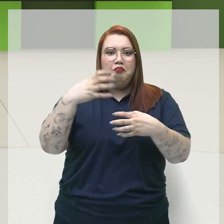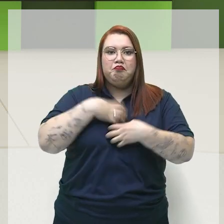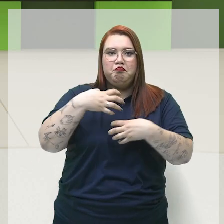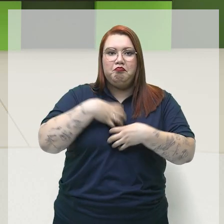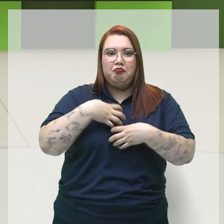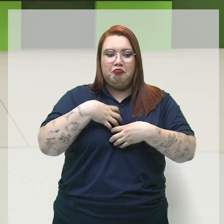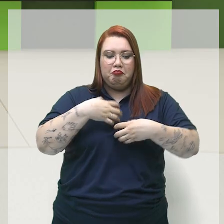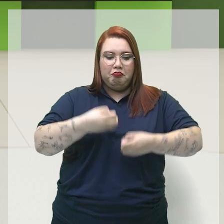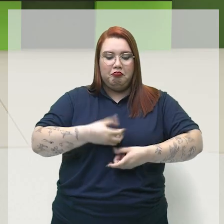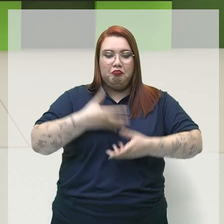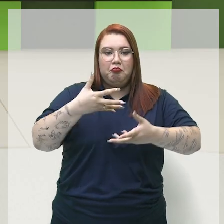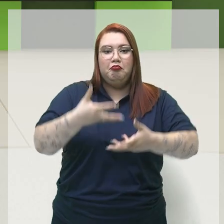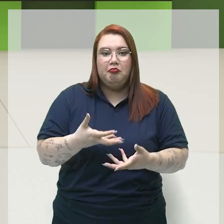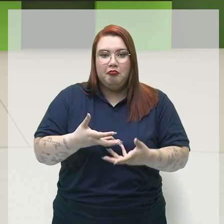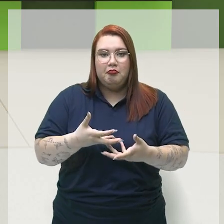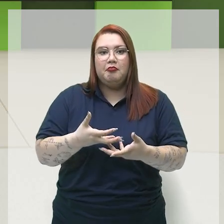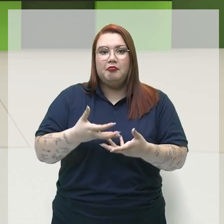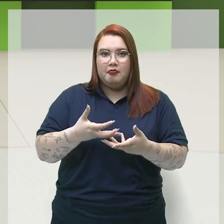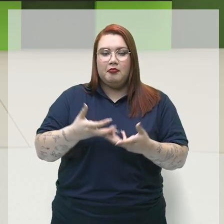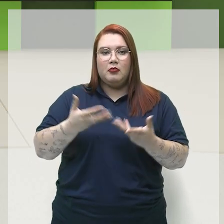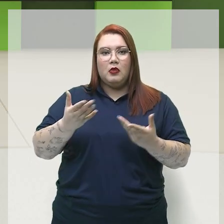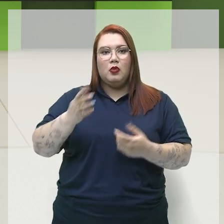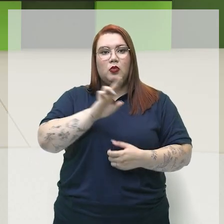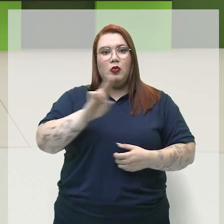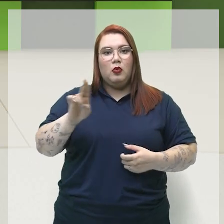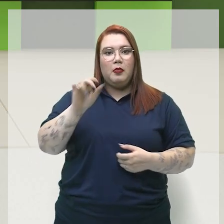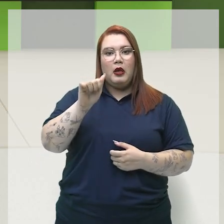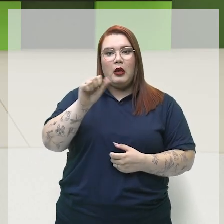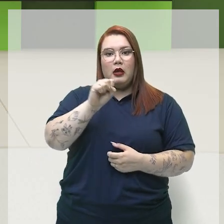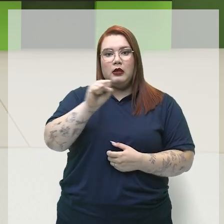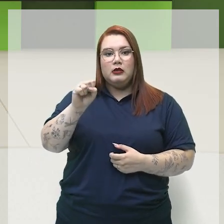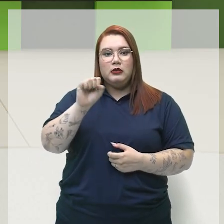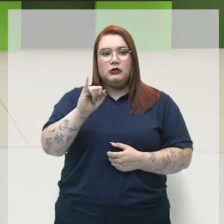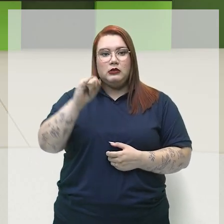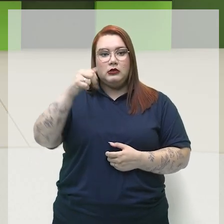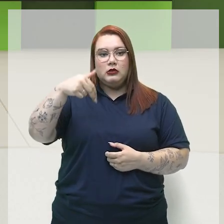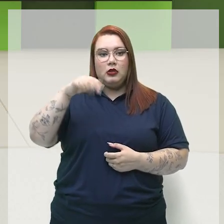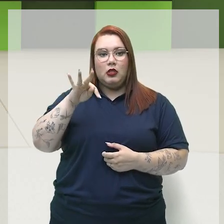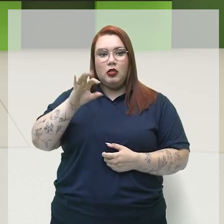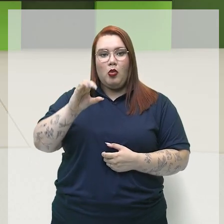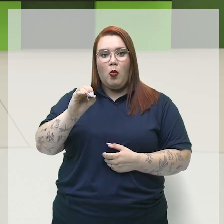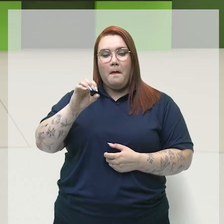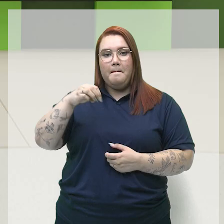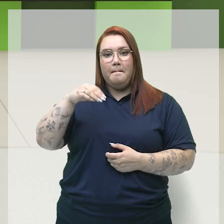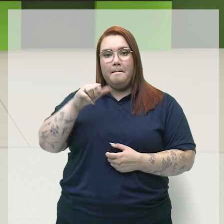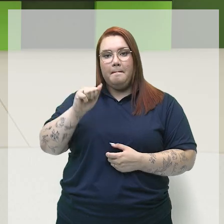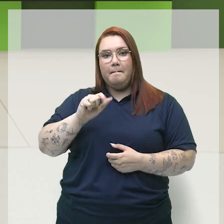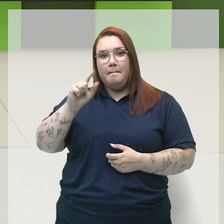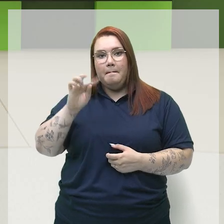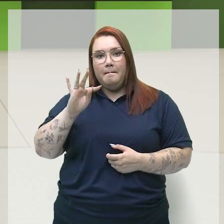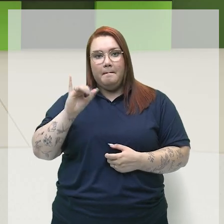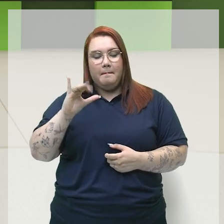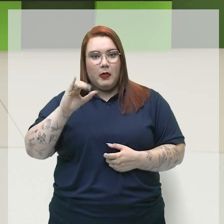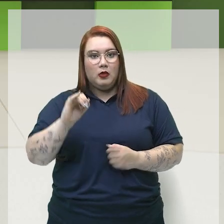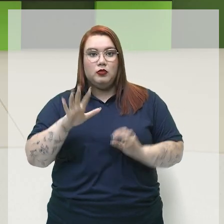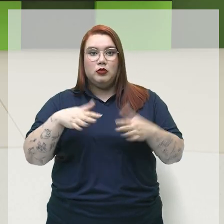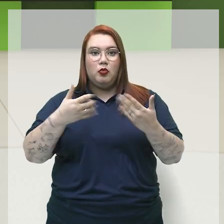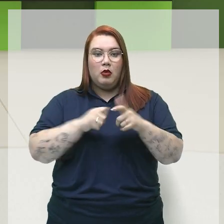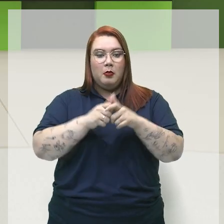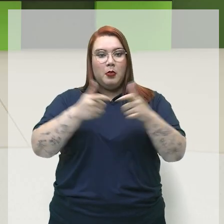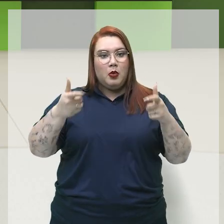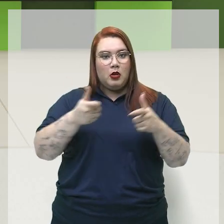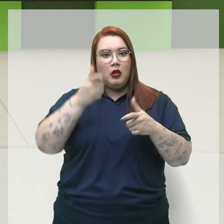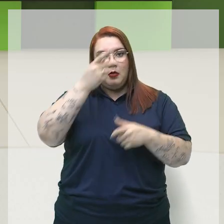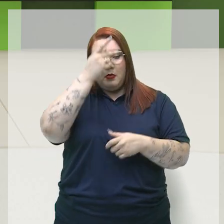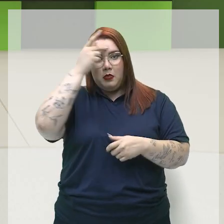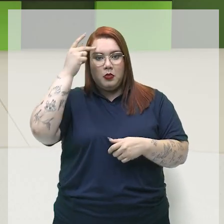são aparentes, que a gente chama aí de assintomático. E muitas pessoas, elas podem aparentar, como a